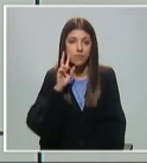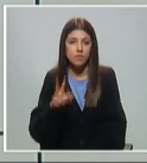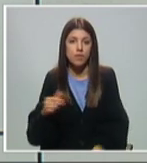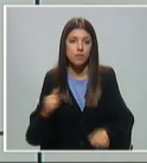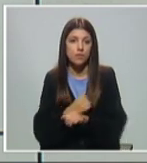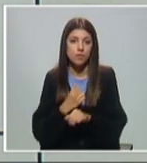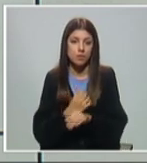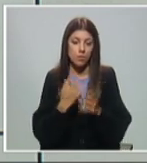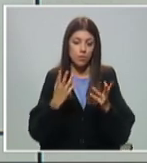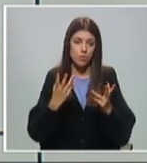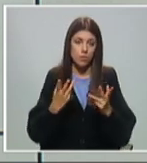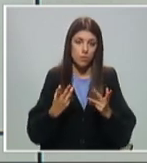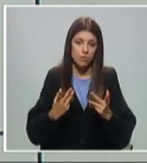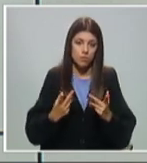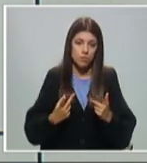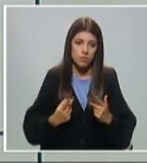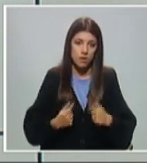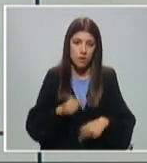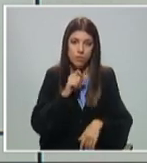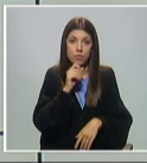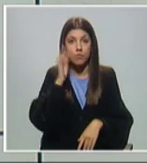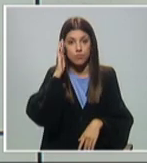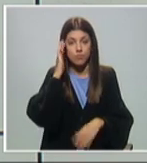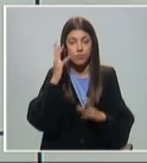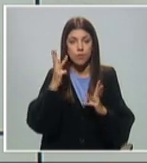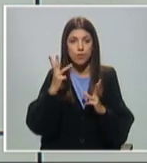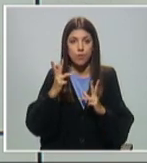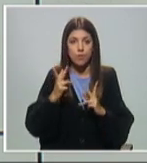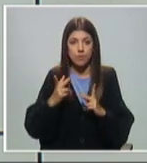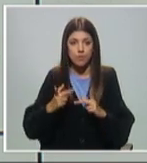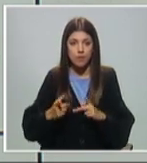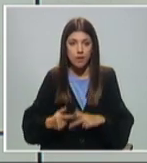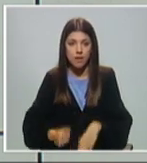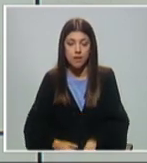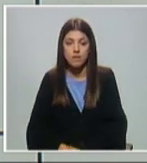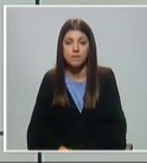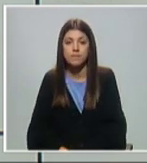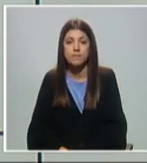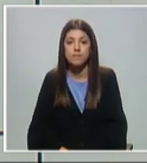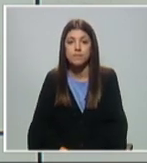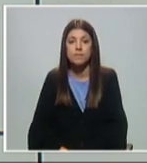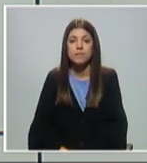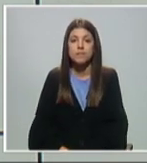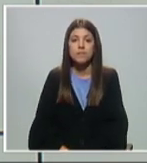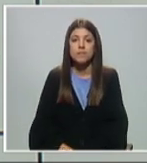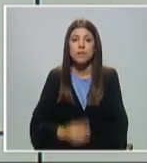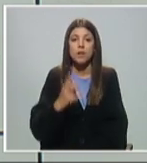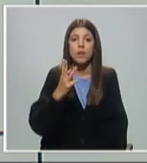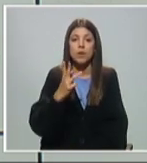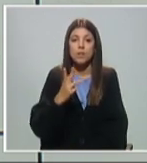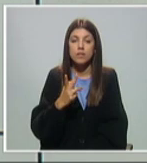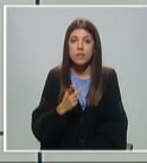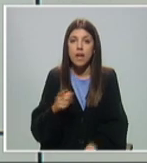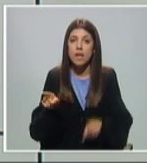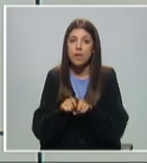função contar. Nós podemos contar números, podemos contar em inúmeras situações. Contar não é igual a